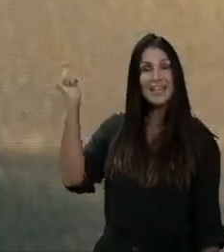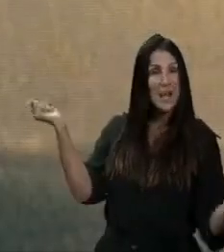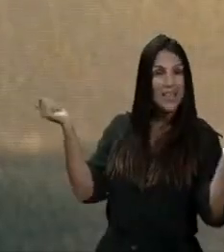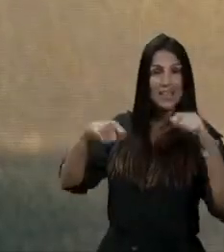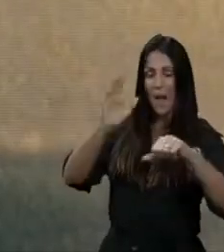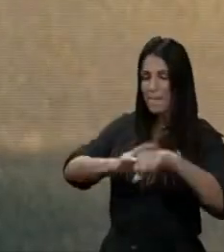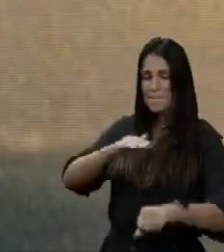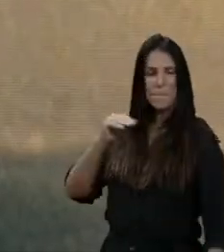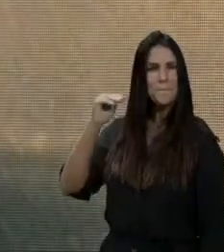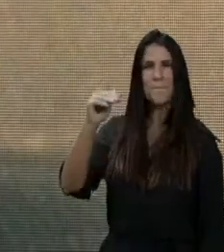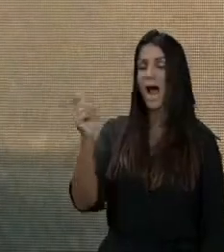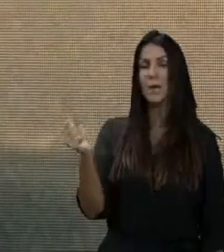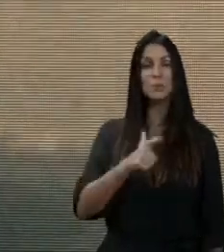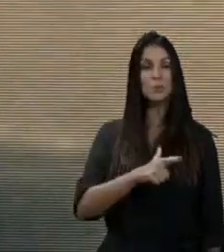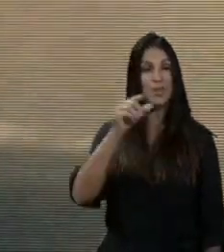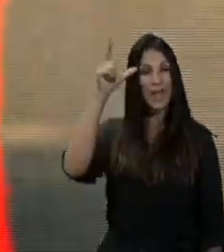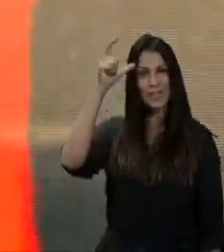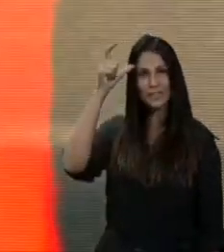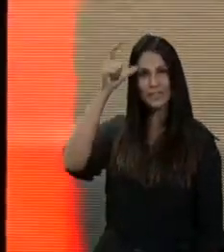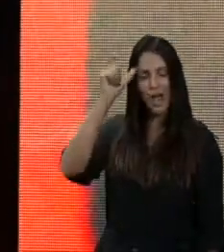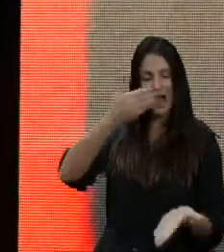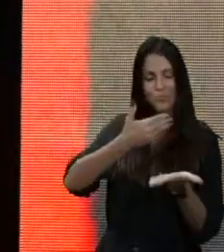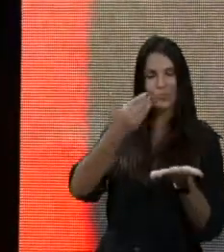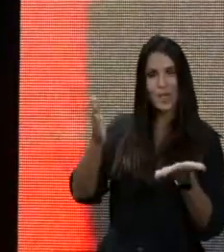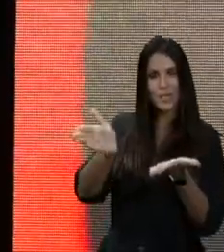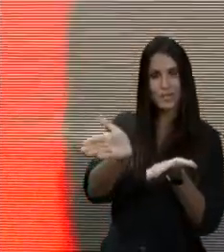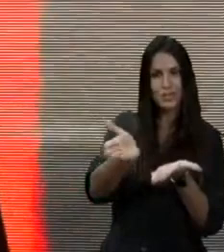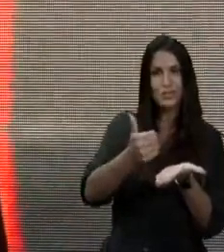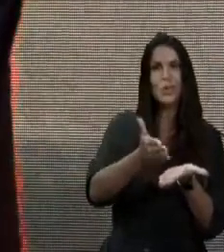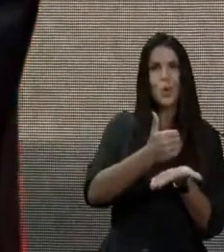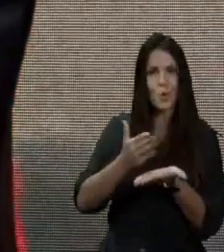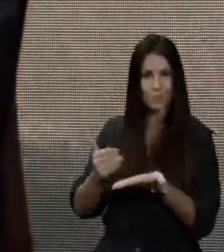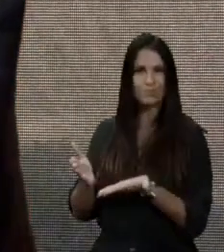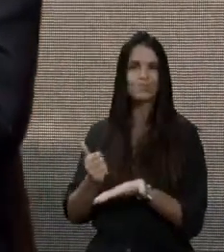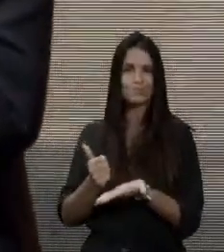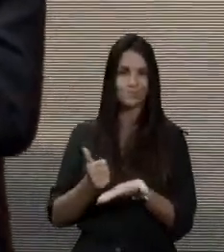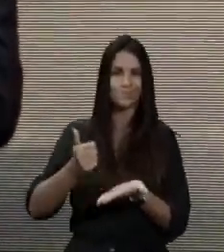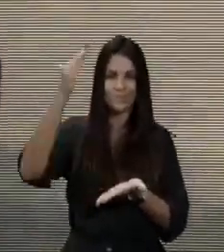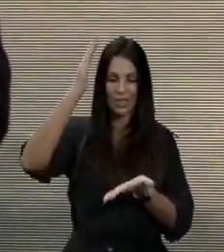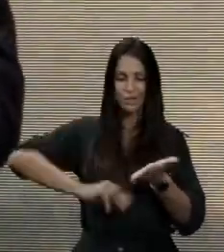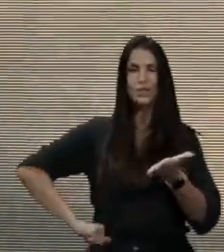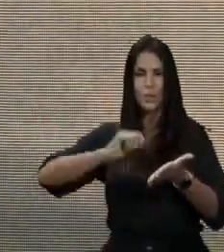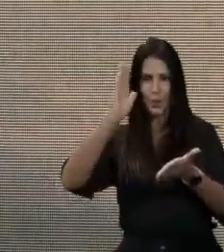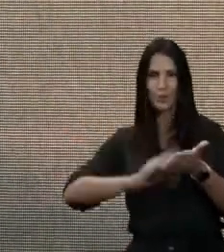mais do que tudo aquilo que o diabo te tirou porque Deus é dom de todas as coisas hoje ou você vai viver do que você perdeu o seu viver do